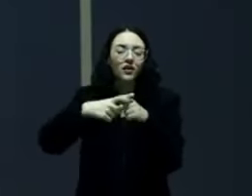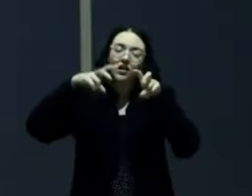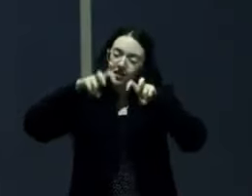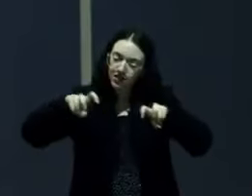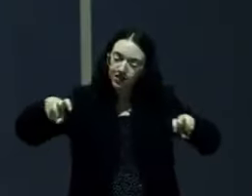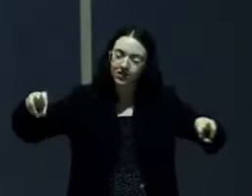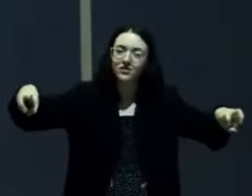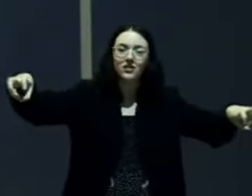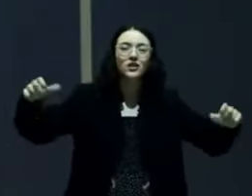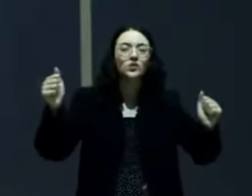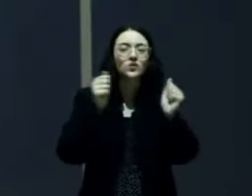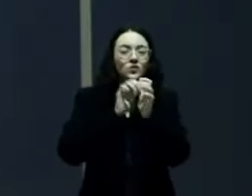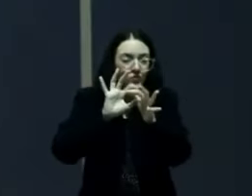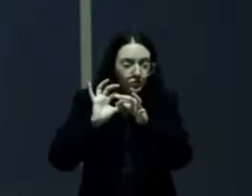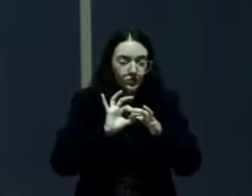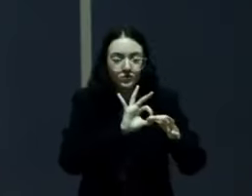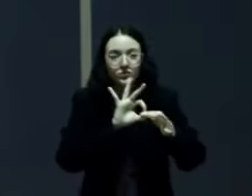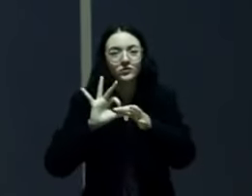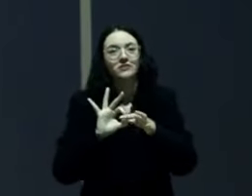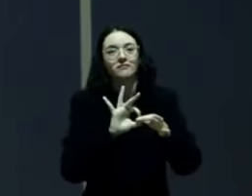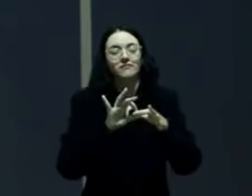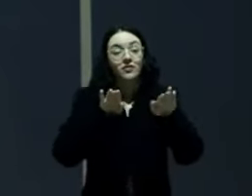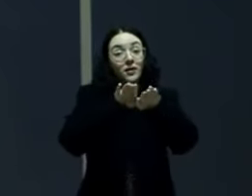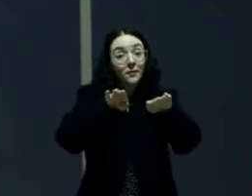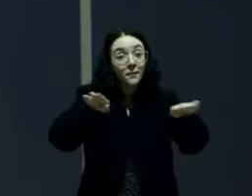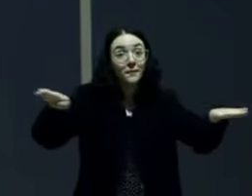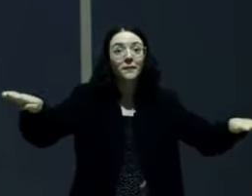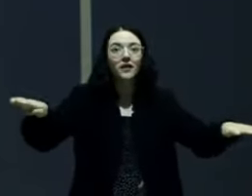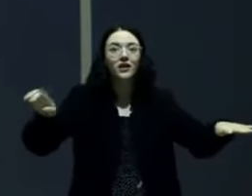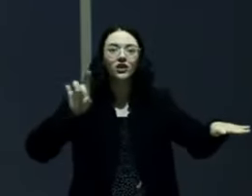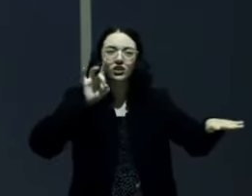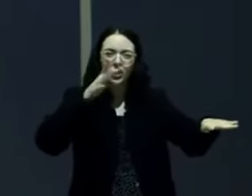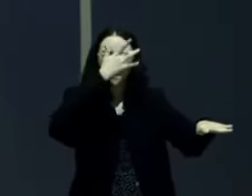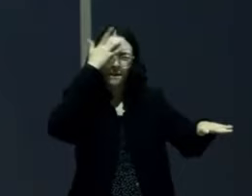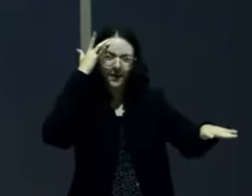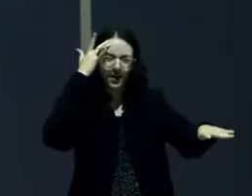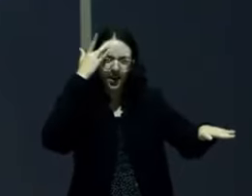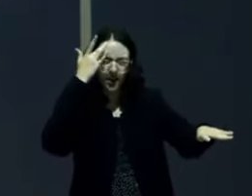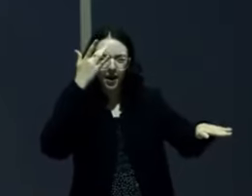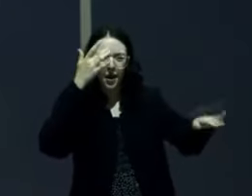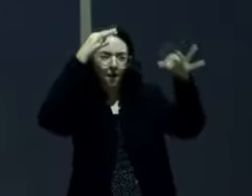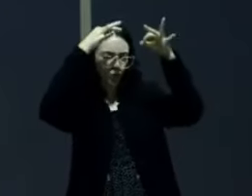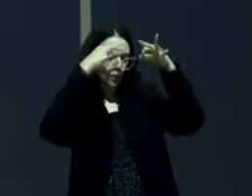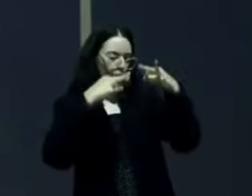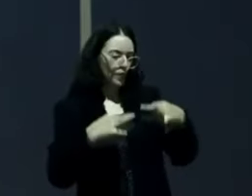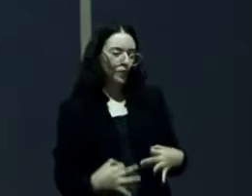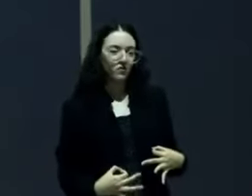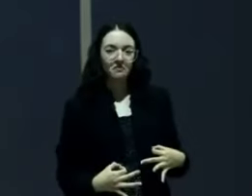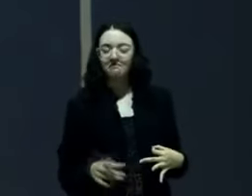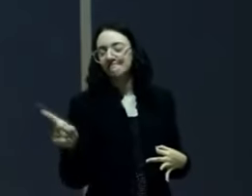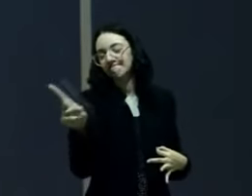Comunhão. Não é uma mesa para pessoas perfeitas. Não.